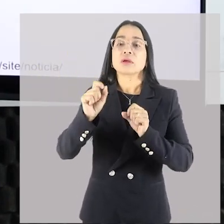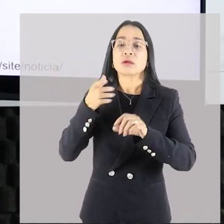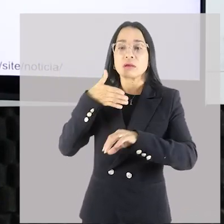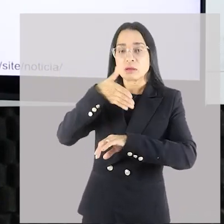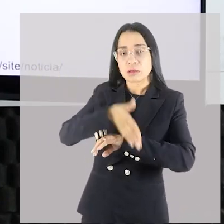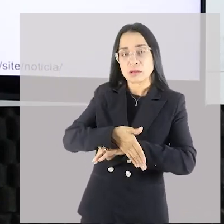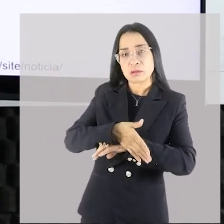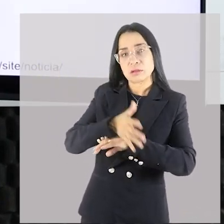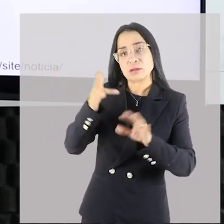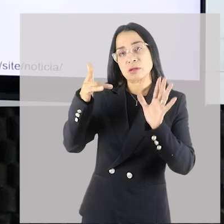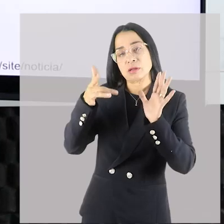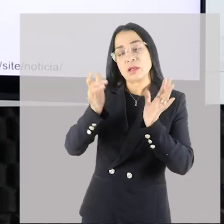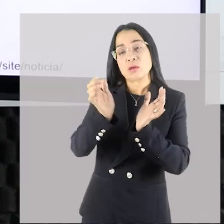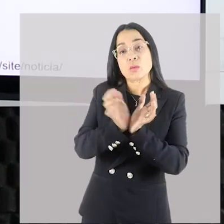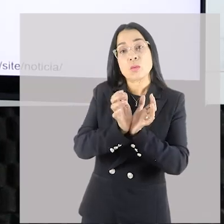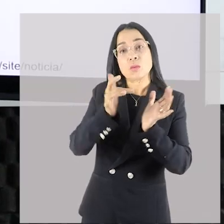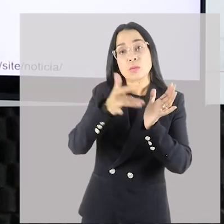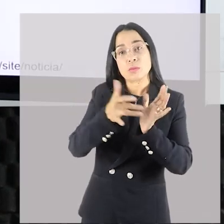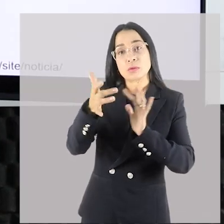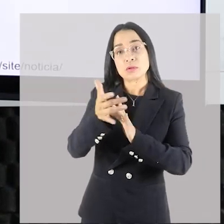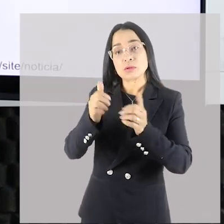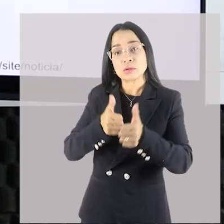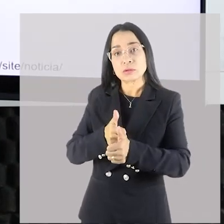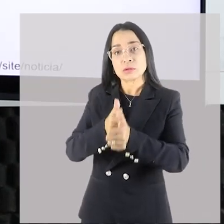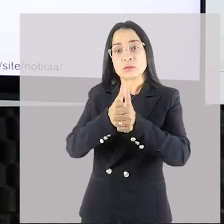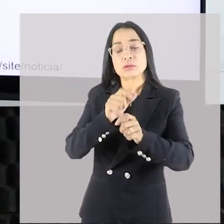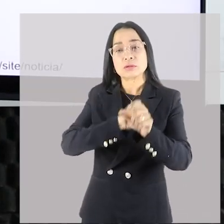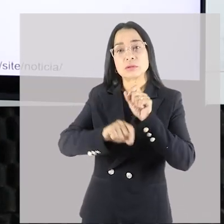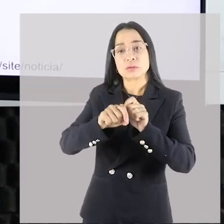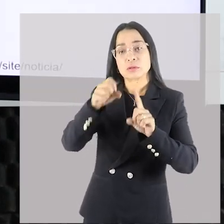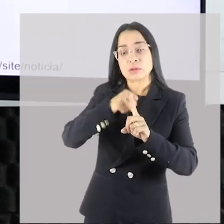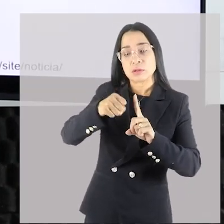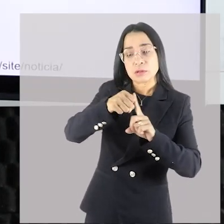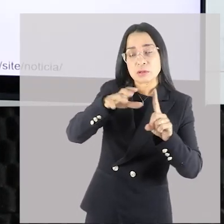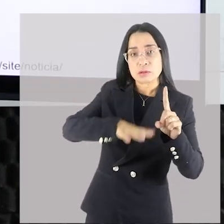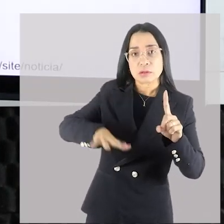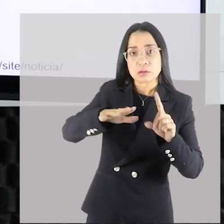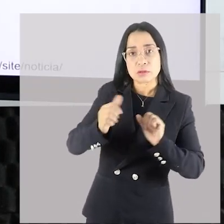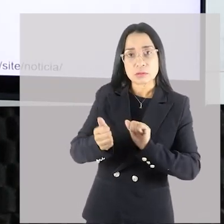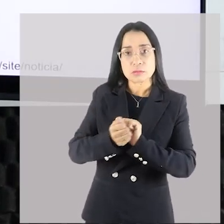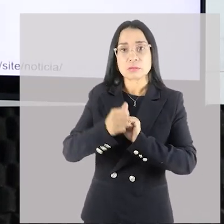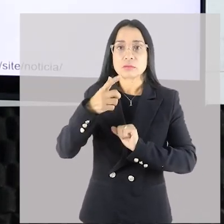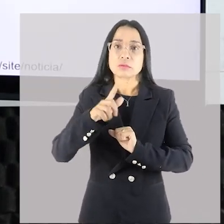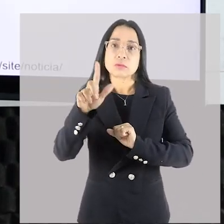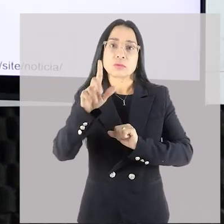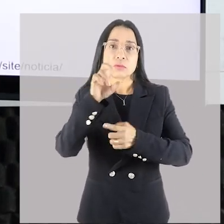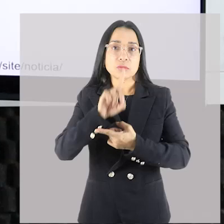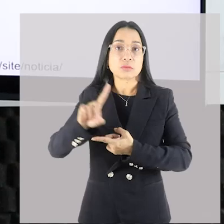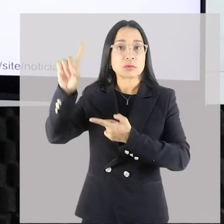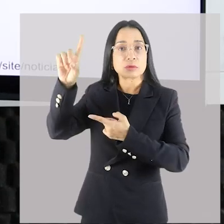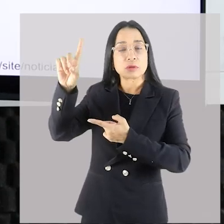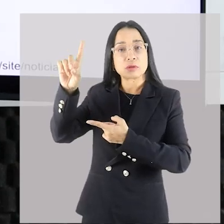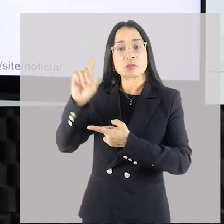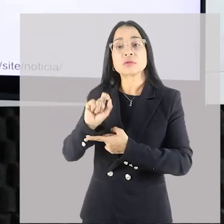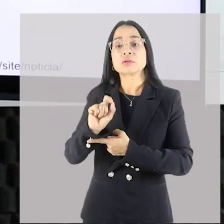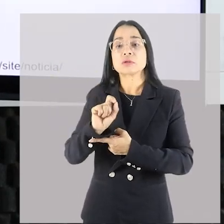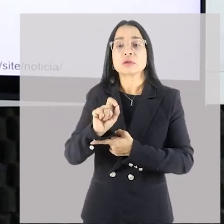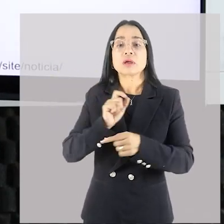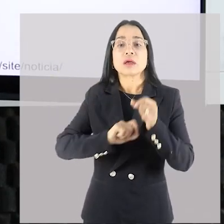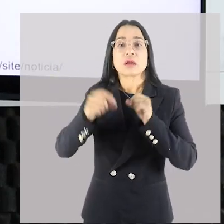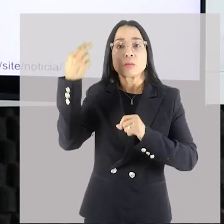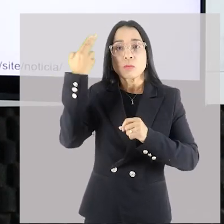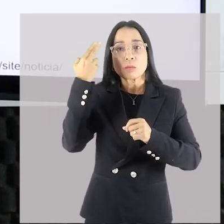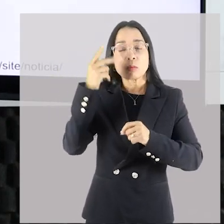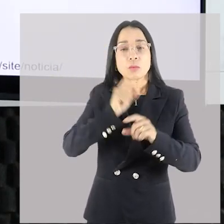cristianismo dentro daquela sociedade, juntamente com os outros deuses pagãos que já eram